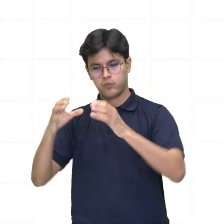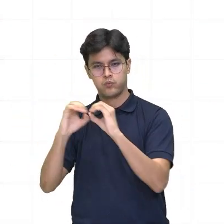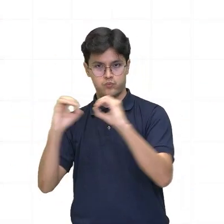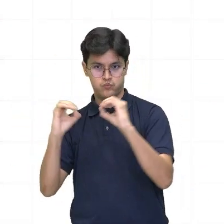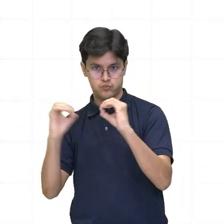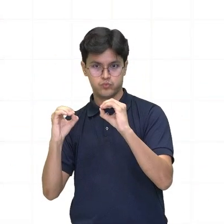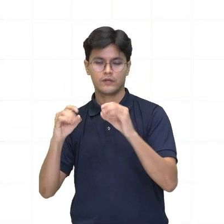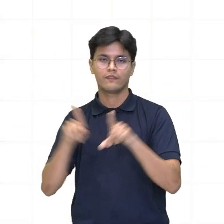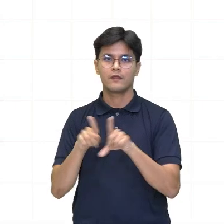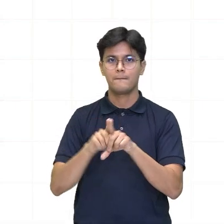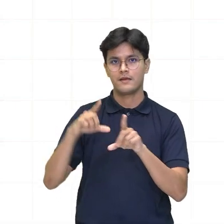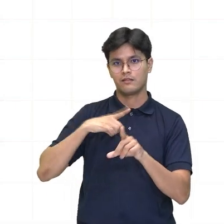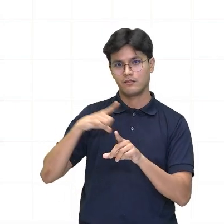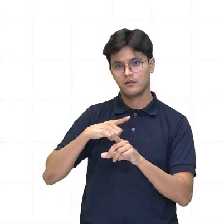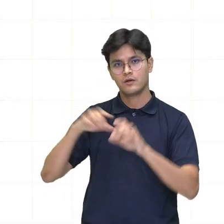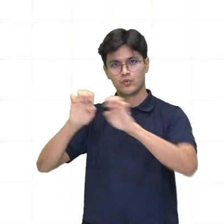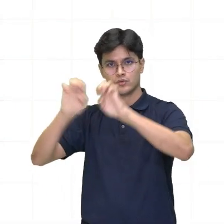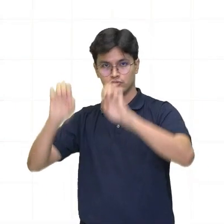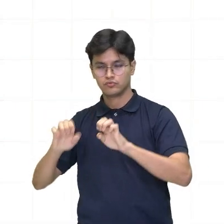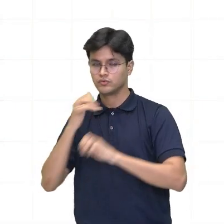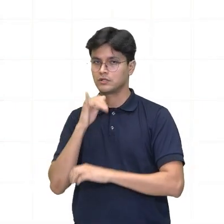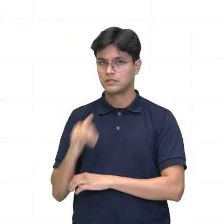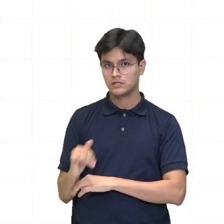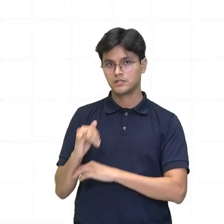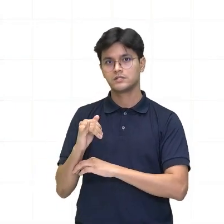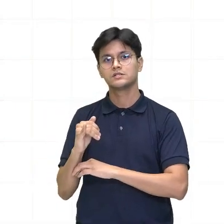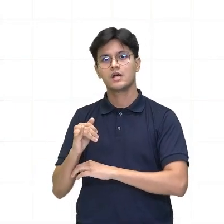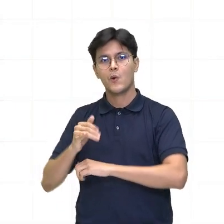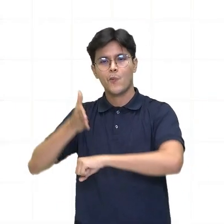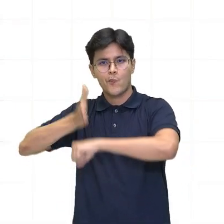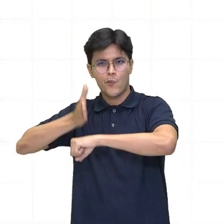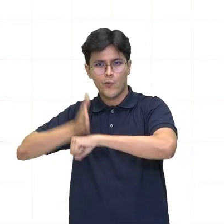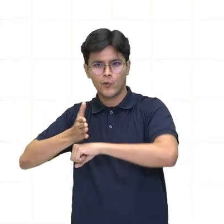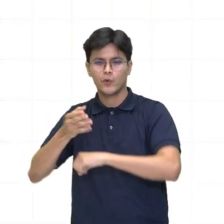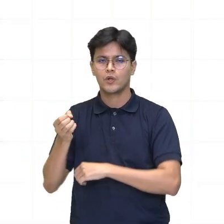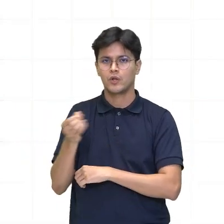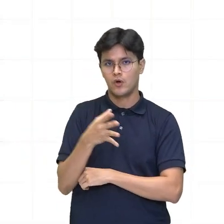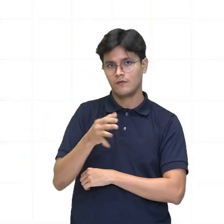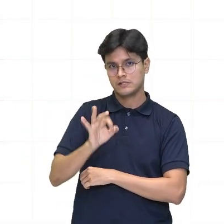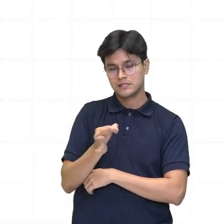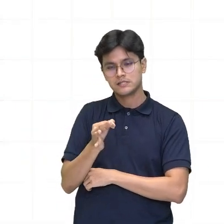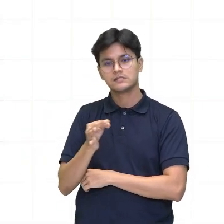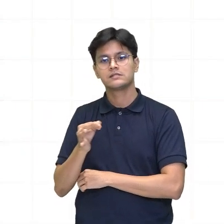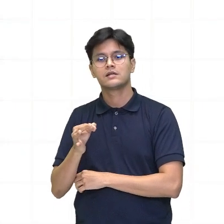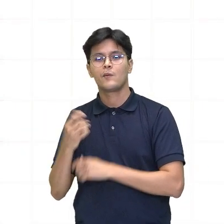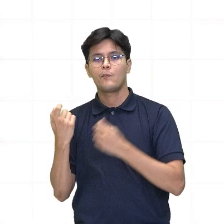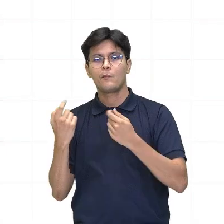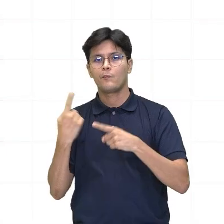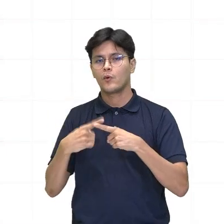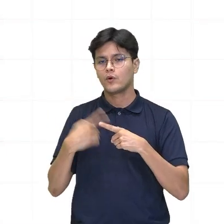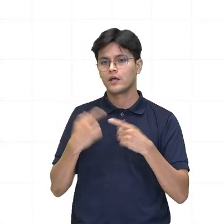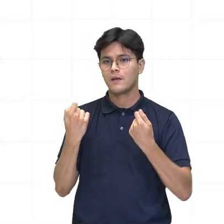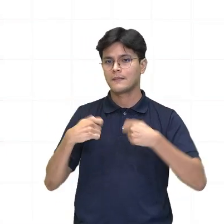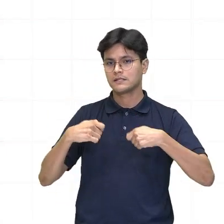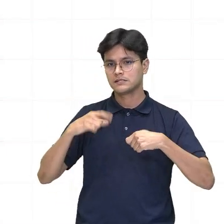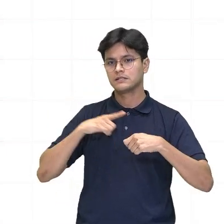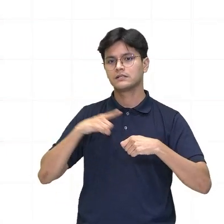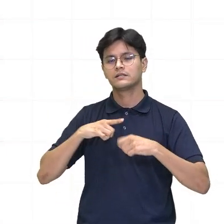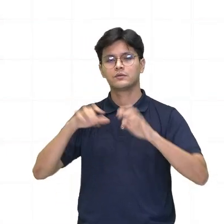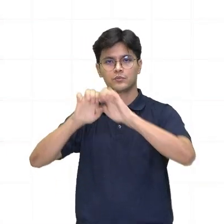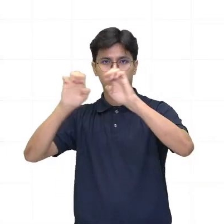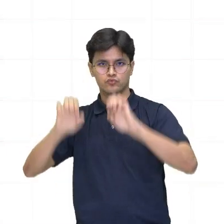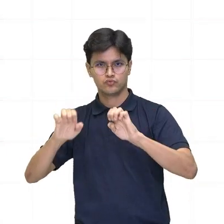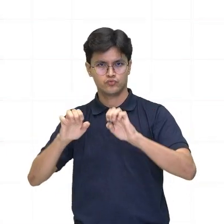porque precisa ser utilizada bastante tecnologia, modernidade aí com relação às usinas, né? Um sistema de segurança também